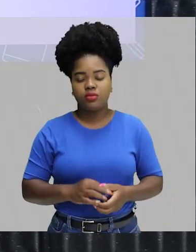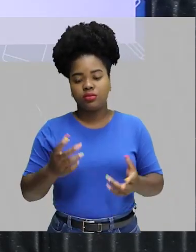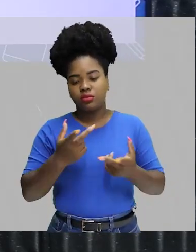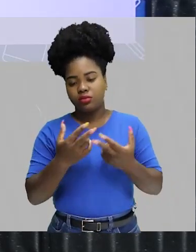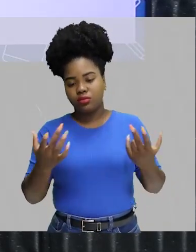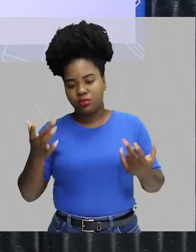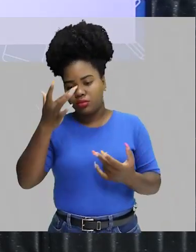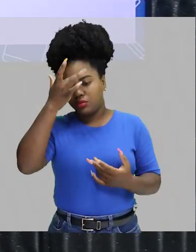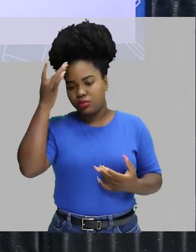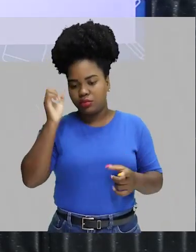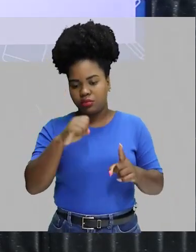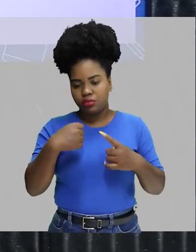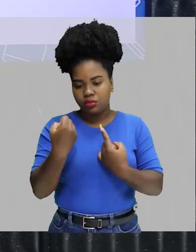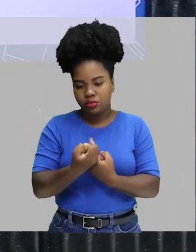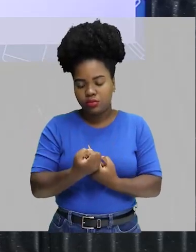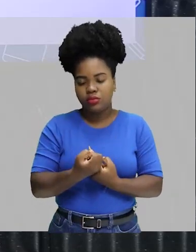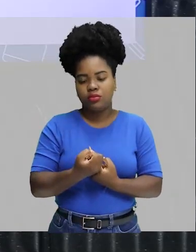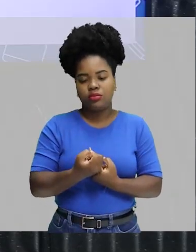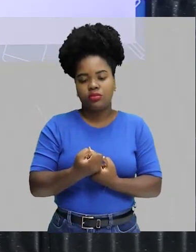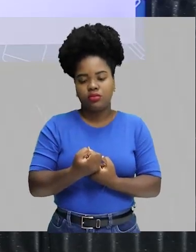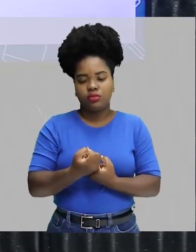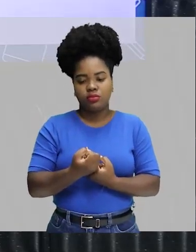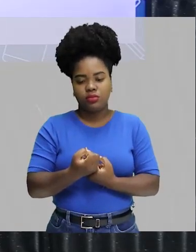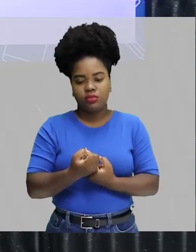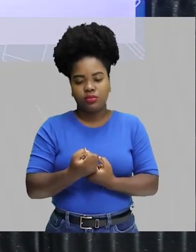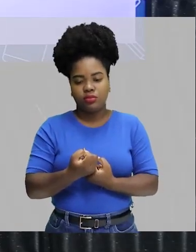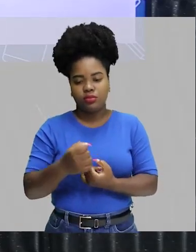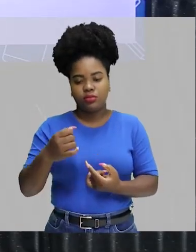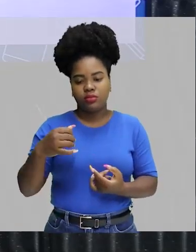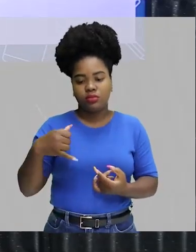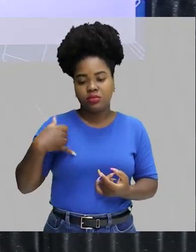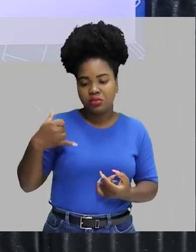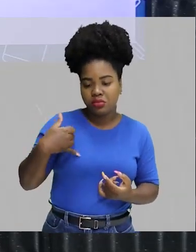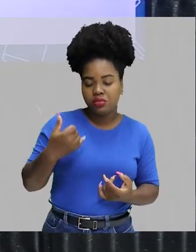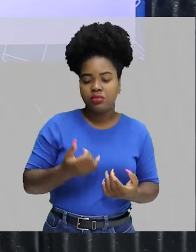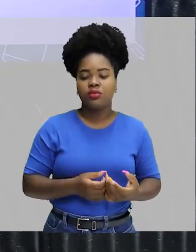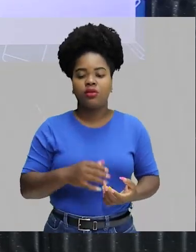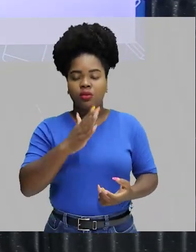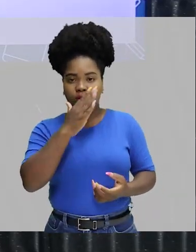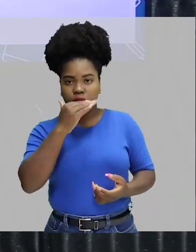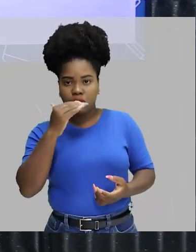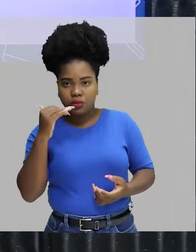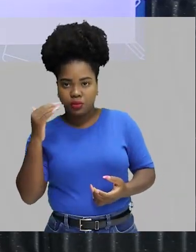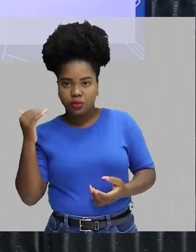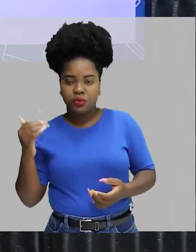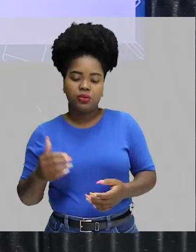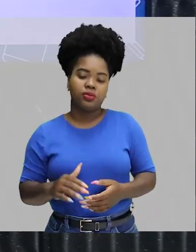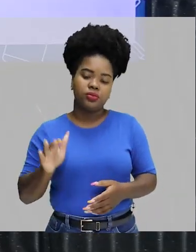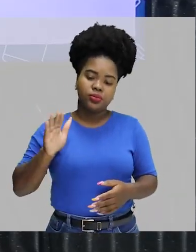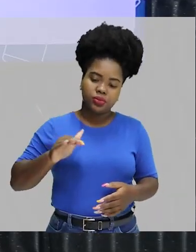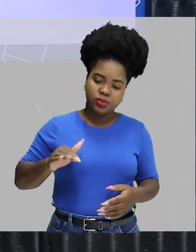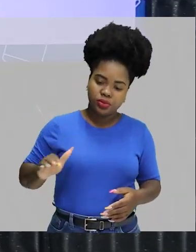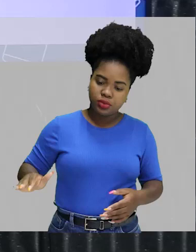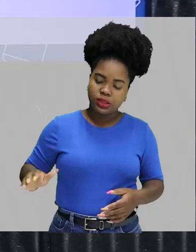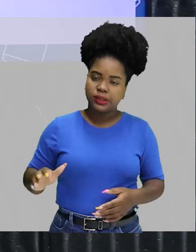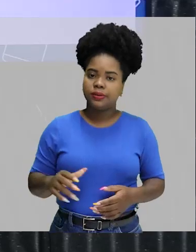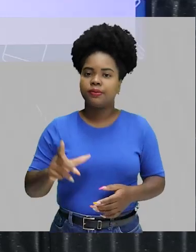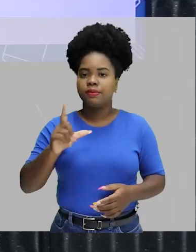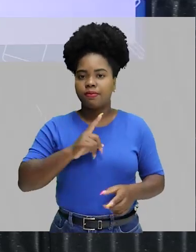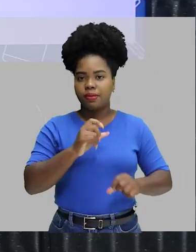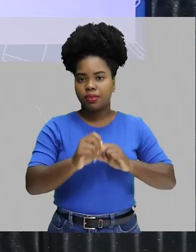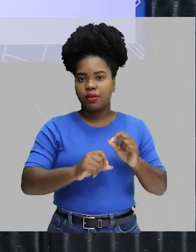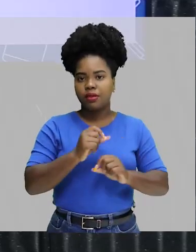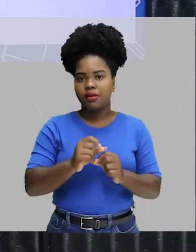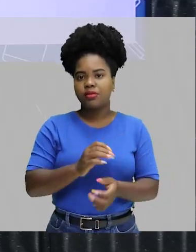muitas pessoas da nossa sociedade, em idade tenra, né, adolescentes, até crianças, têm entrado pelo